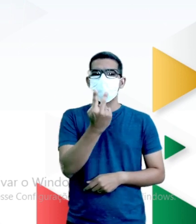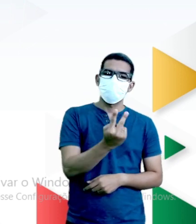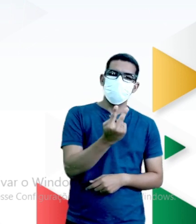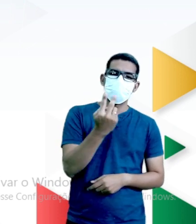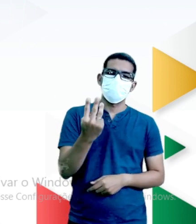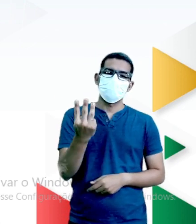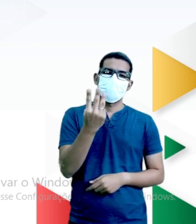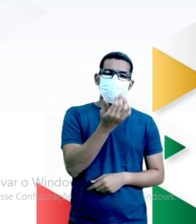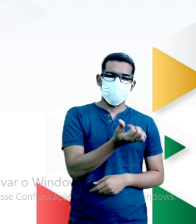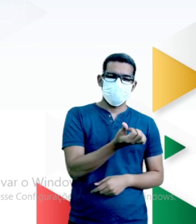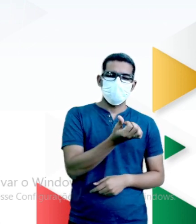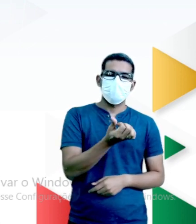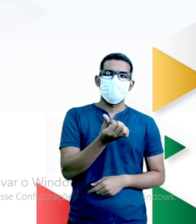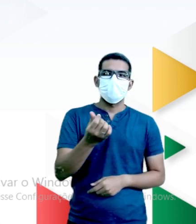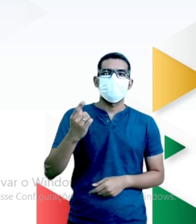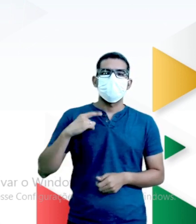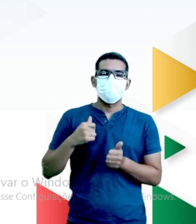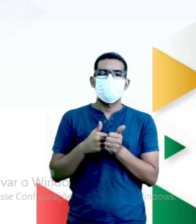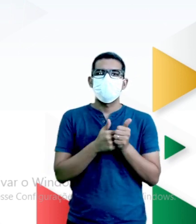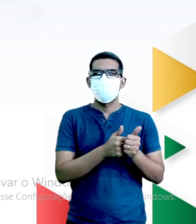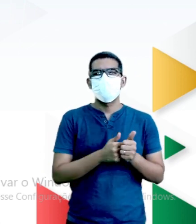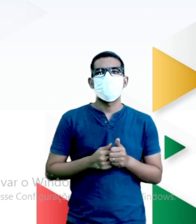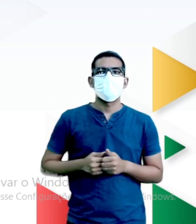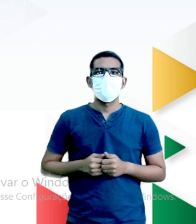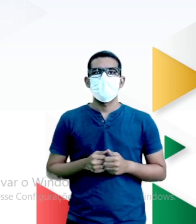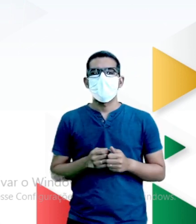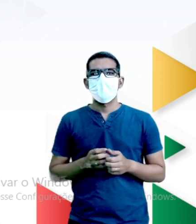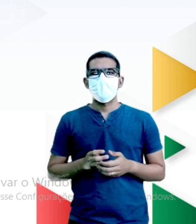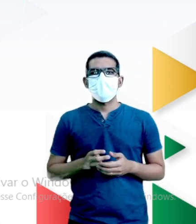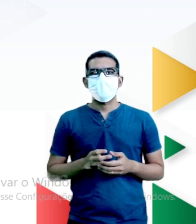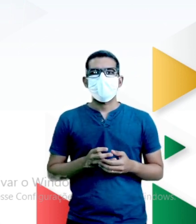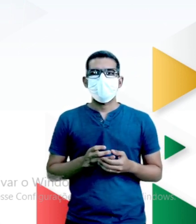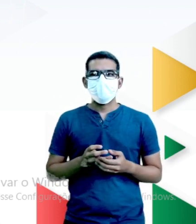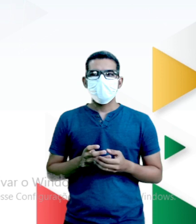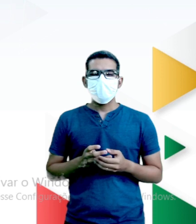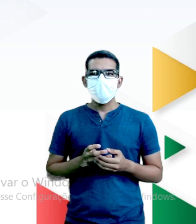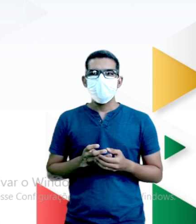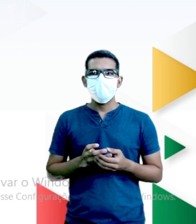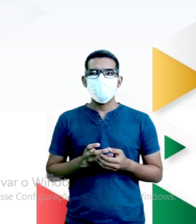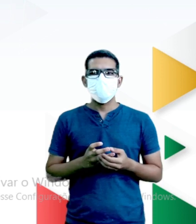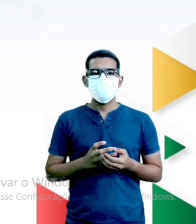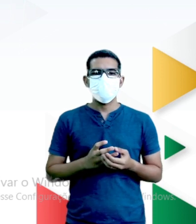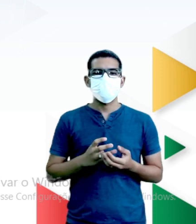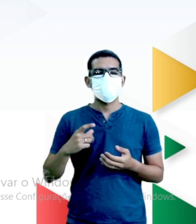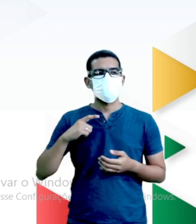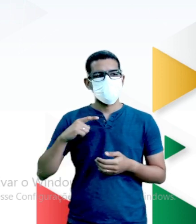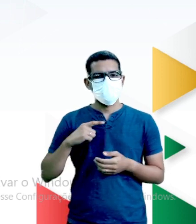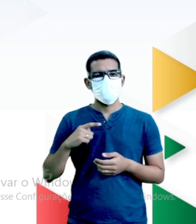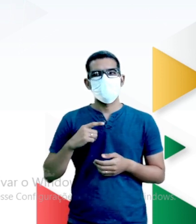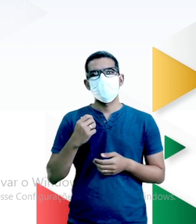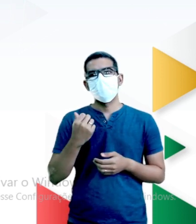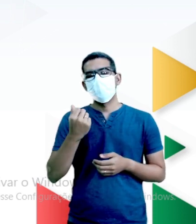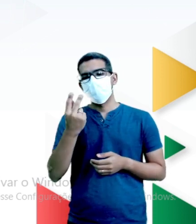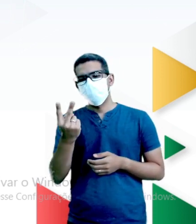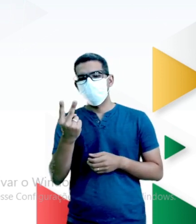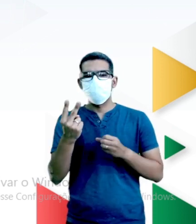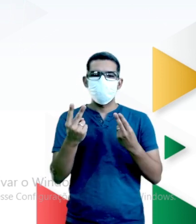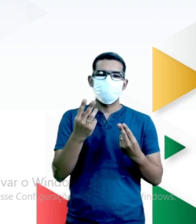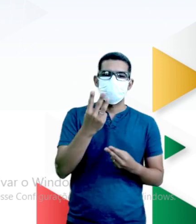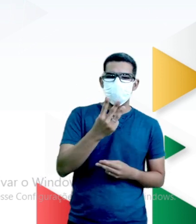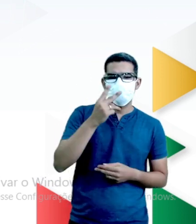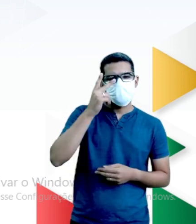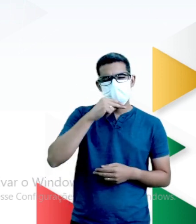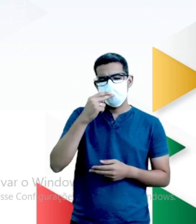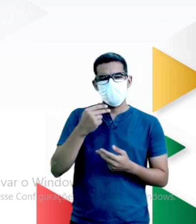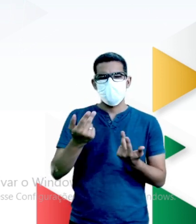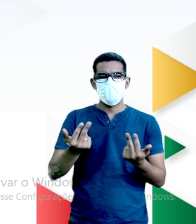tá? Para você acompanhar comigo. Então, o número é divisível por 6 quando ele é divisível por 2 e por 3 ao mesmo tempo.